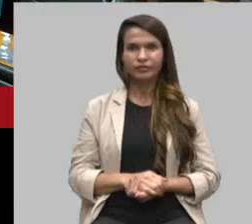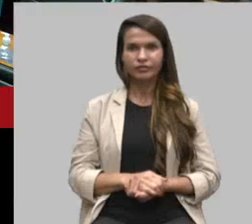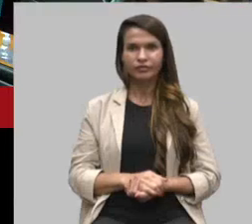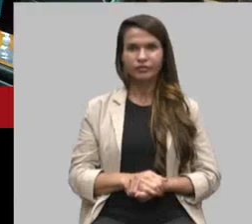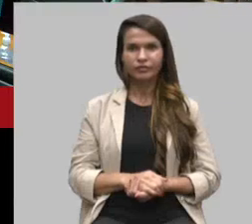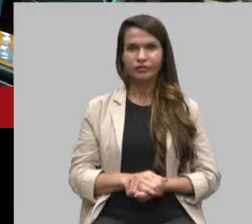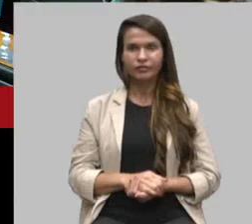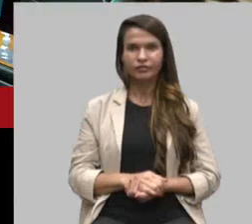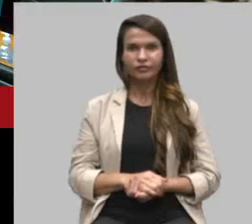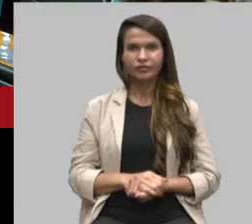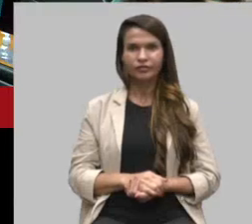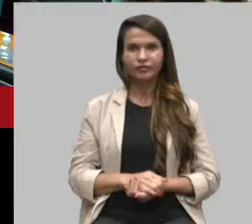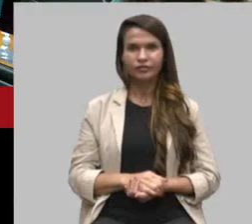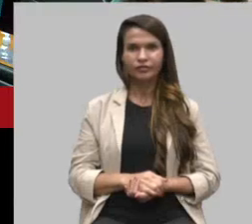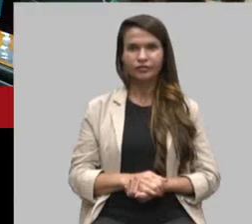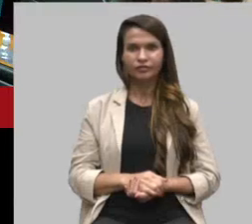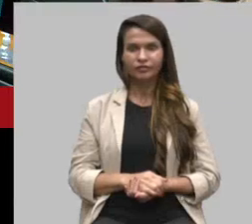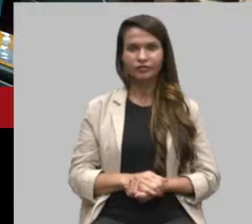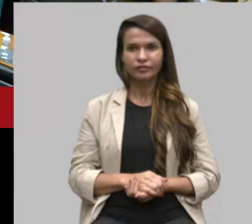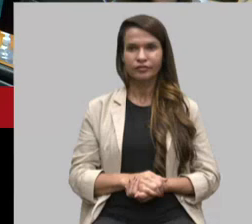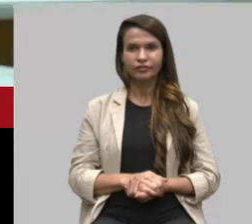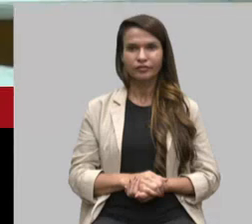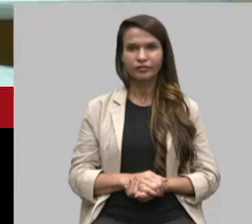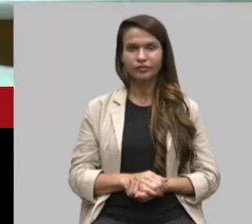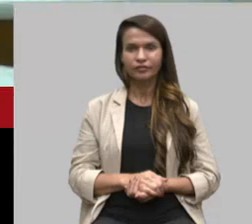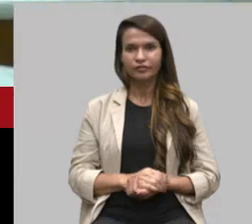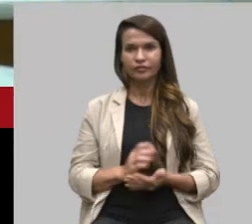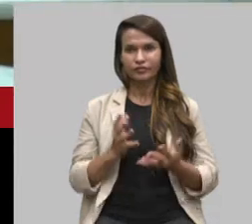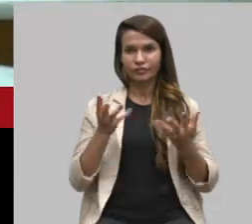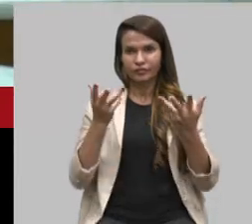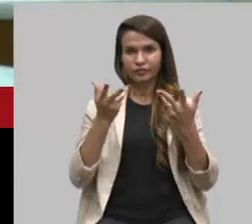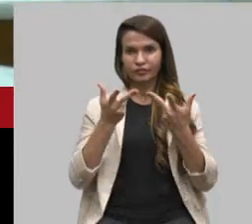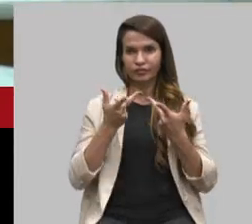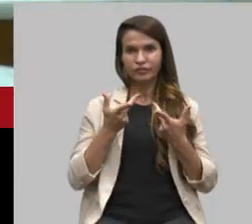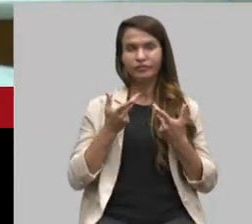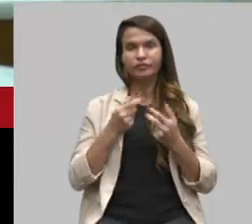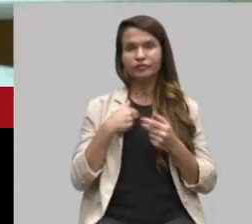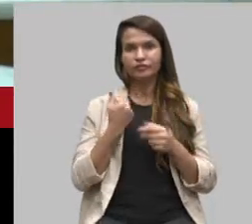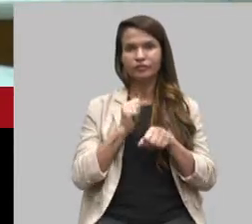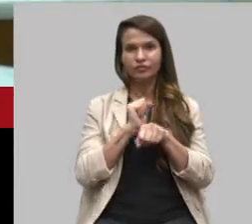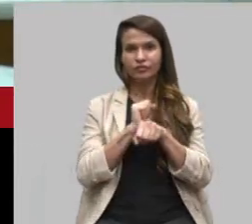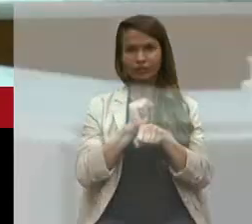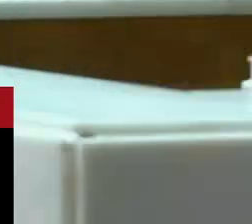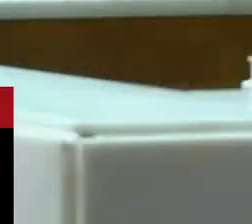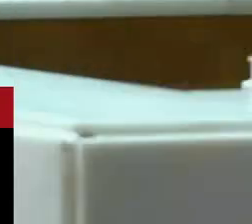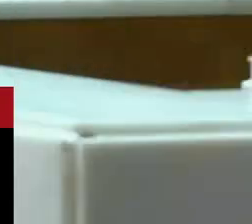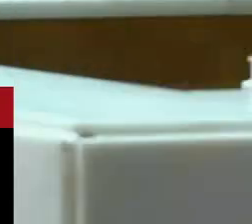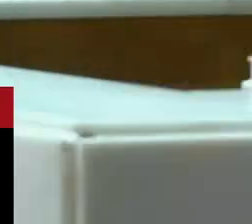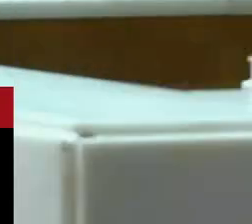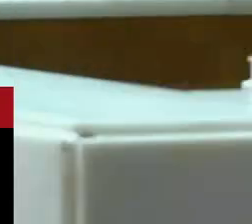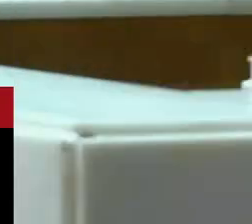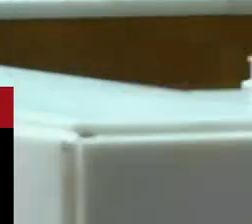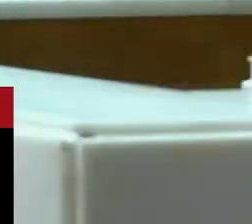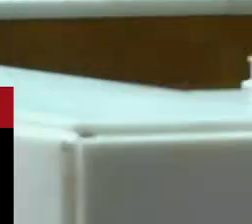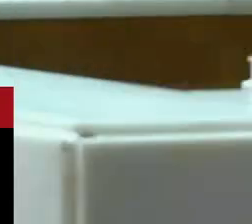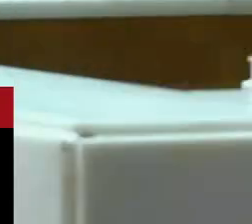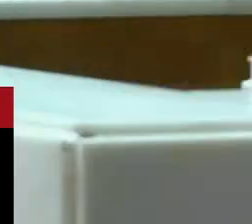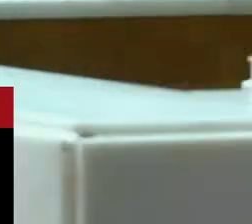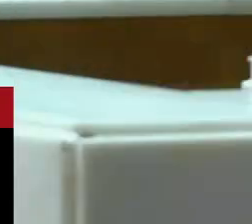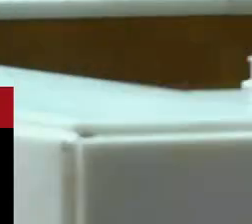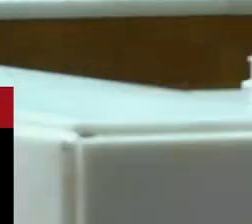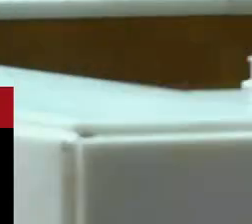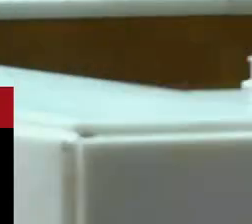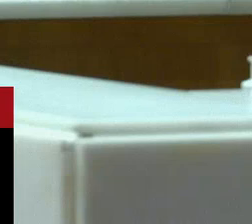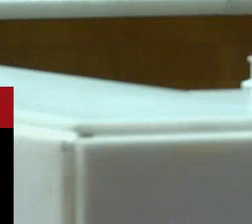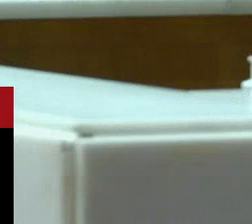capacitados maravil quanto nós esperamos apuração do subtema 3 gostaramos de parabenizar